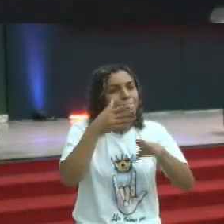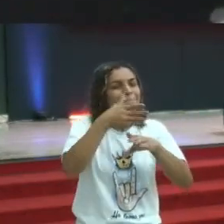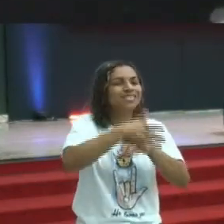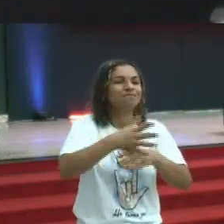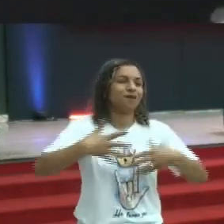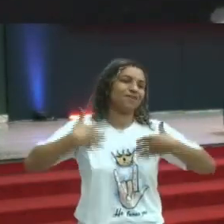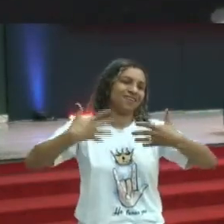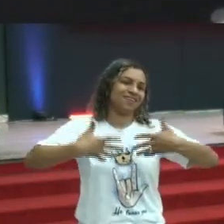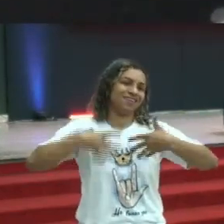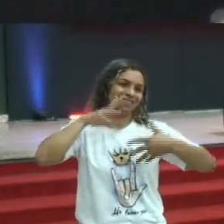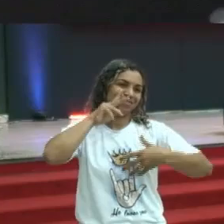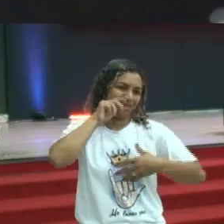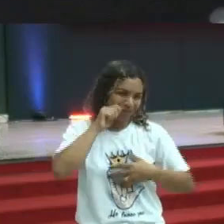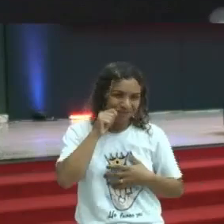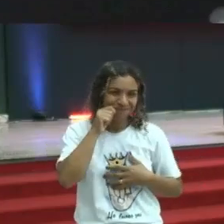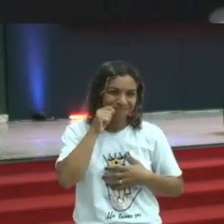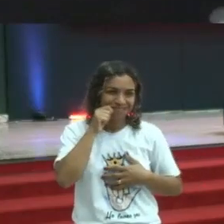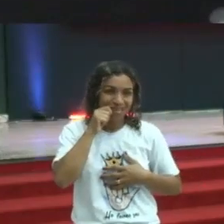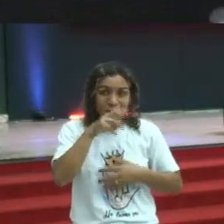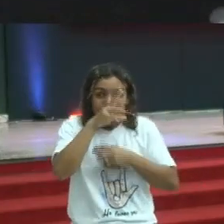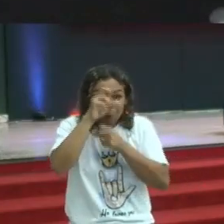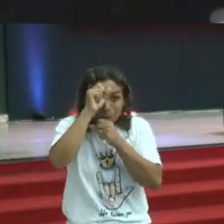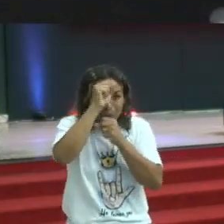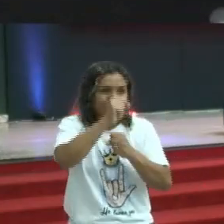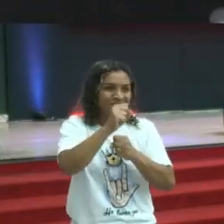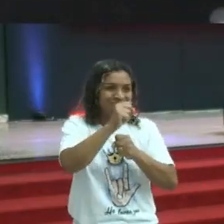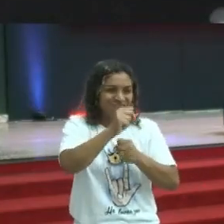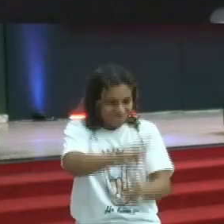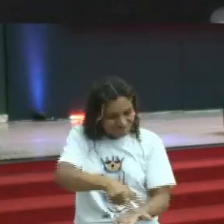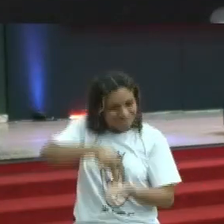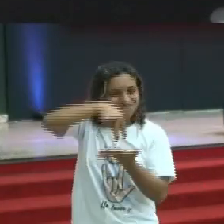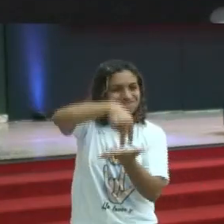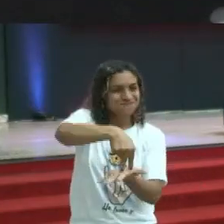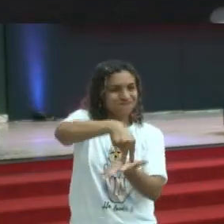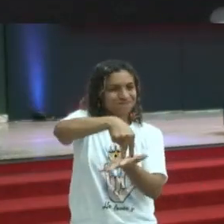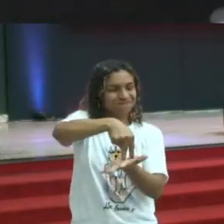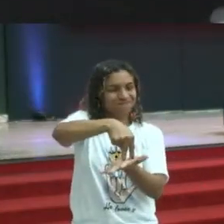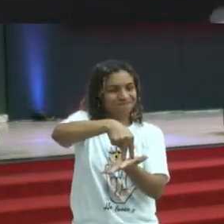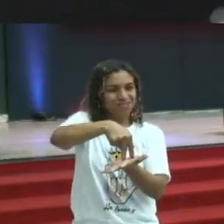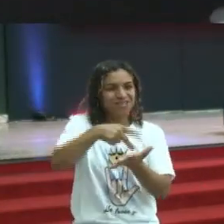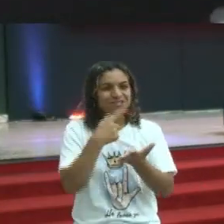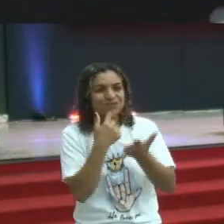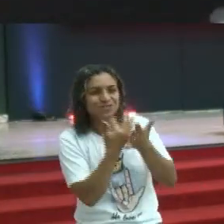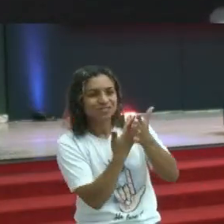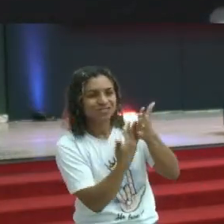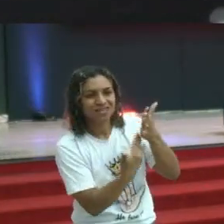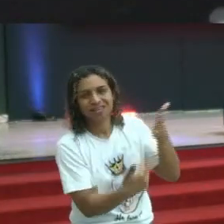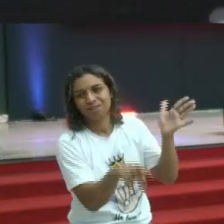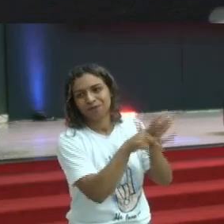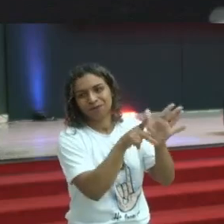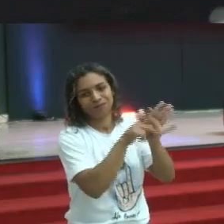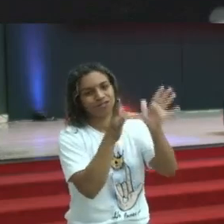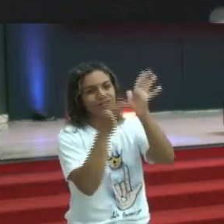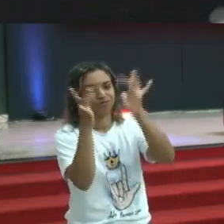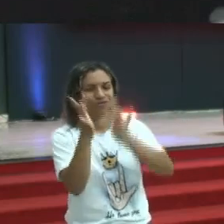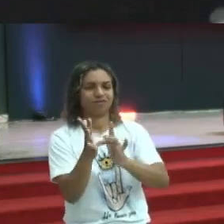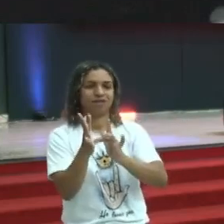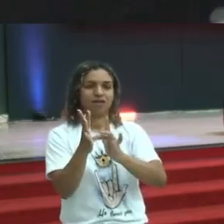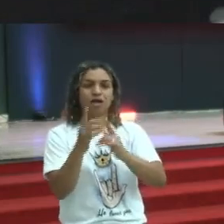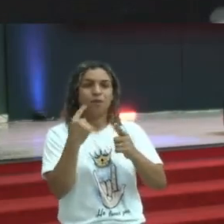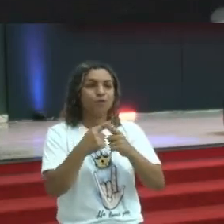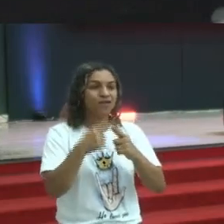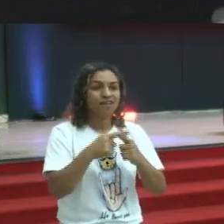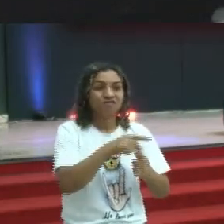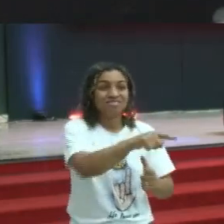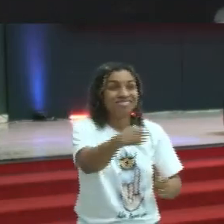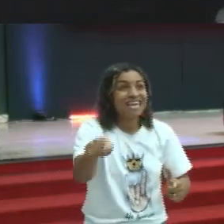alegria, com poder, com autoridade do sangue do corpo de Jesus. Porque você